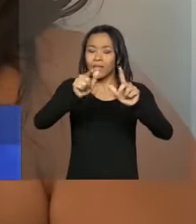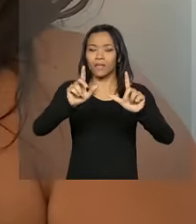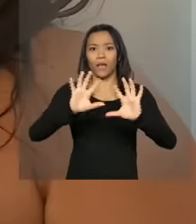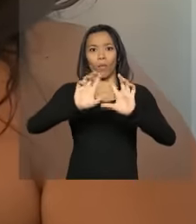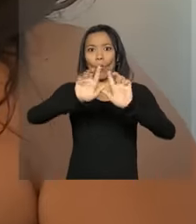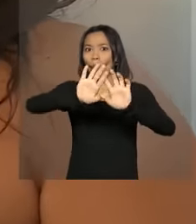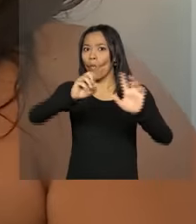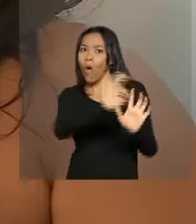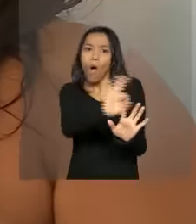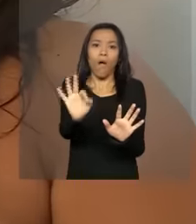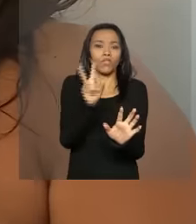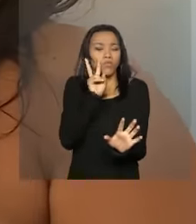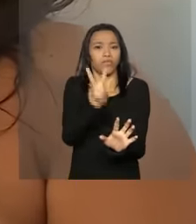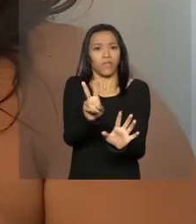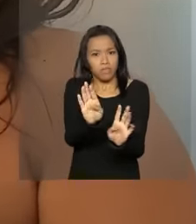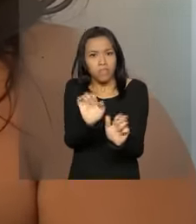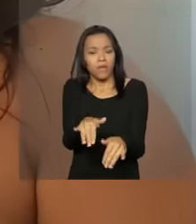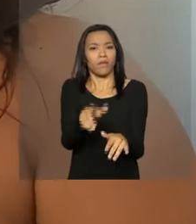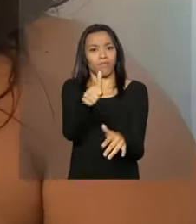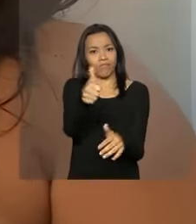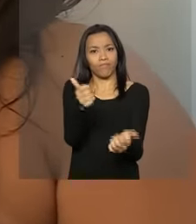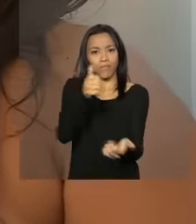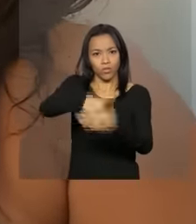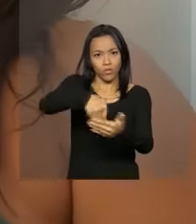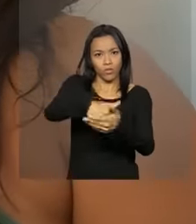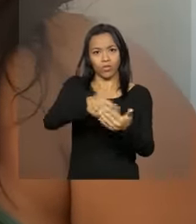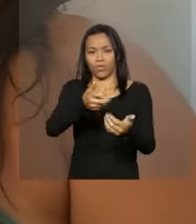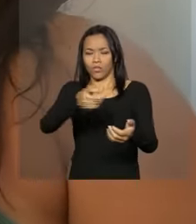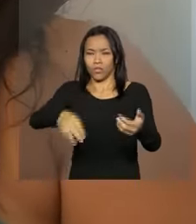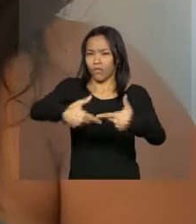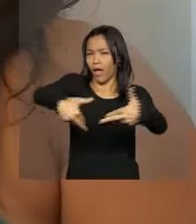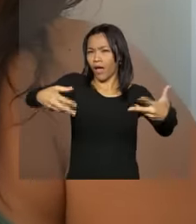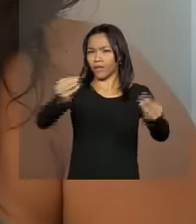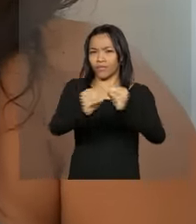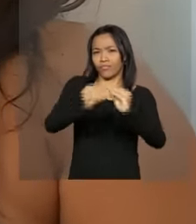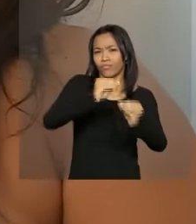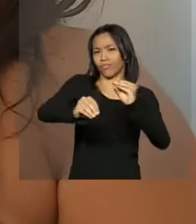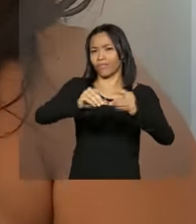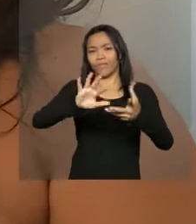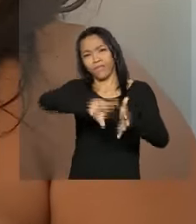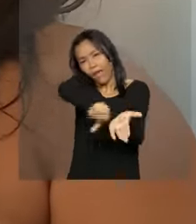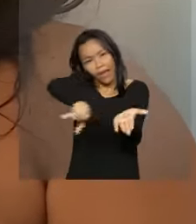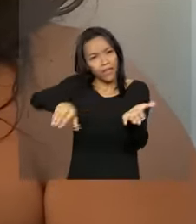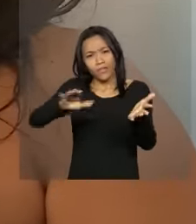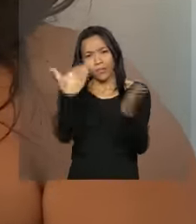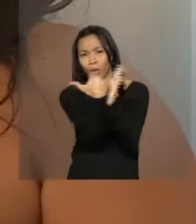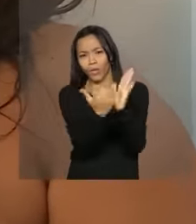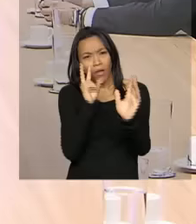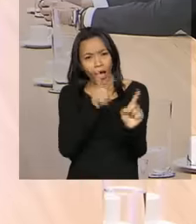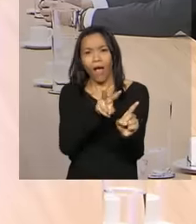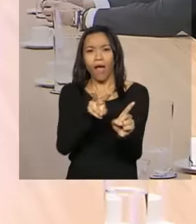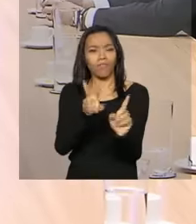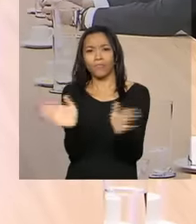né a gente assiste o jogo desenhos novelas né aí mudou muita